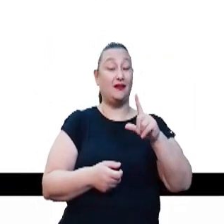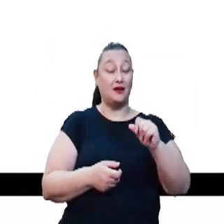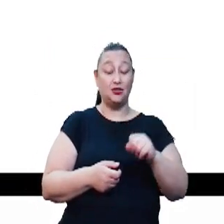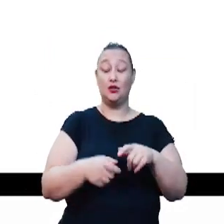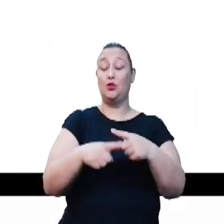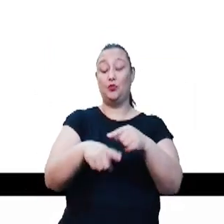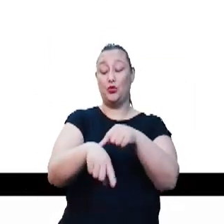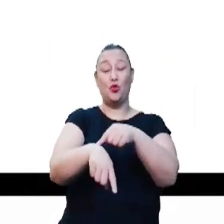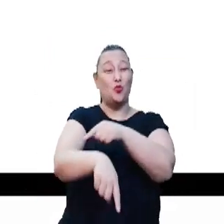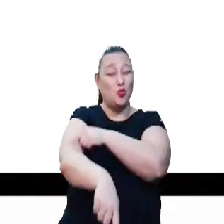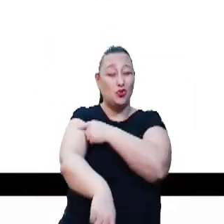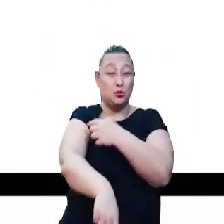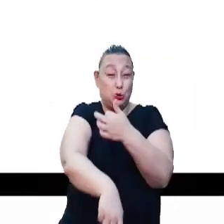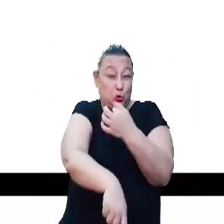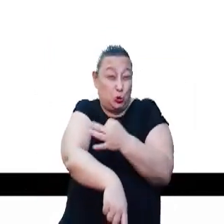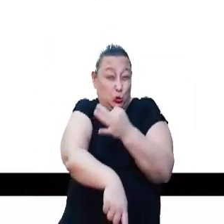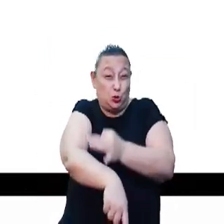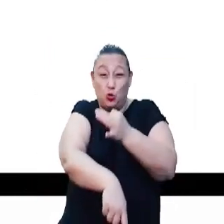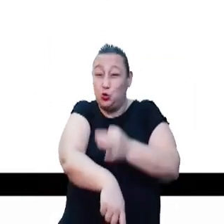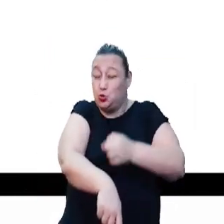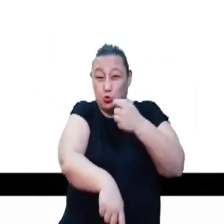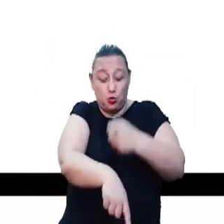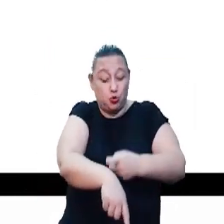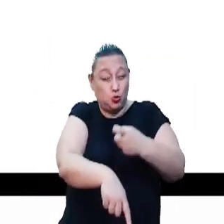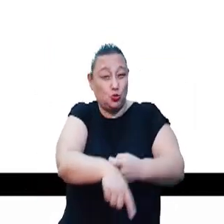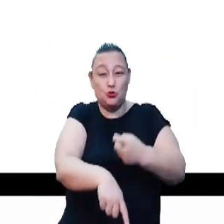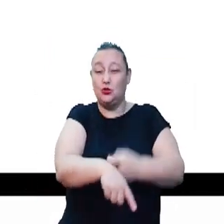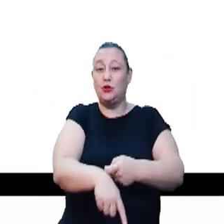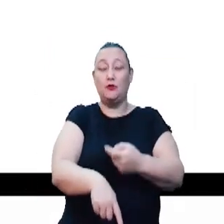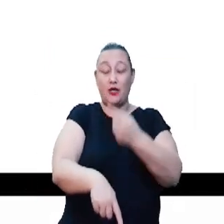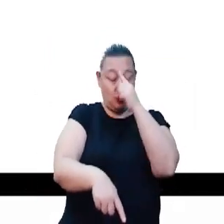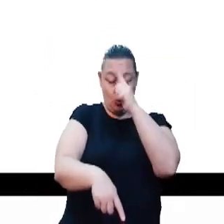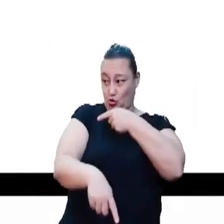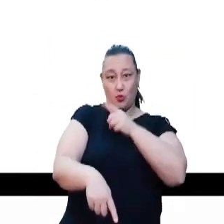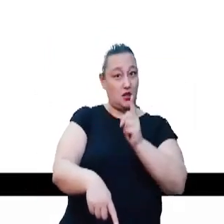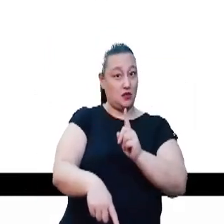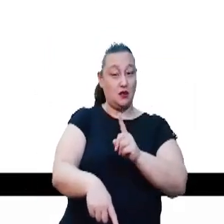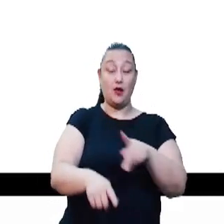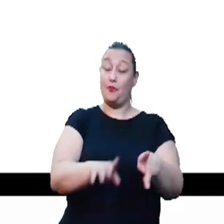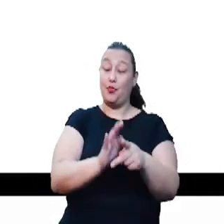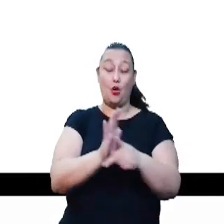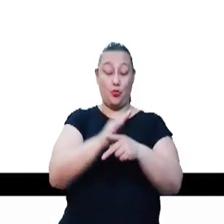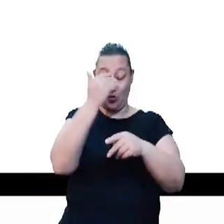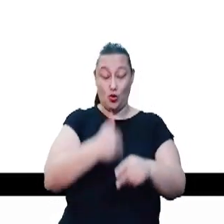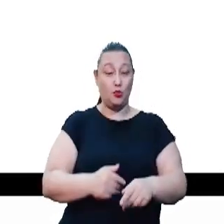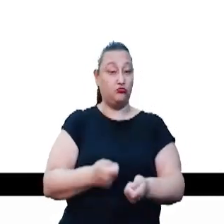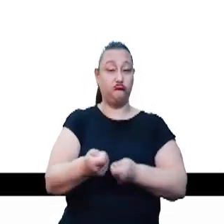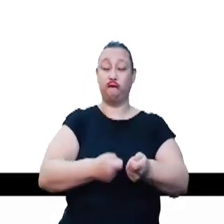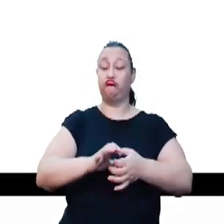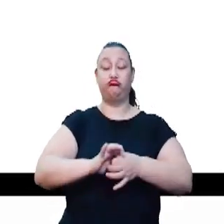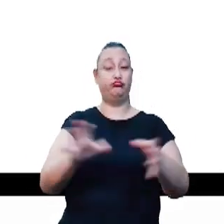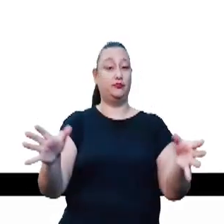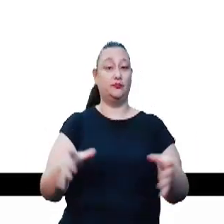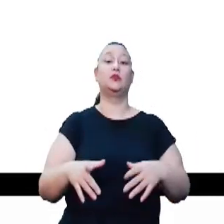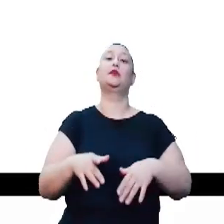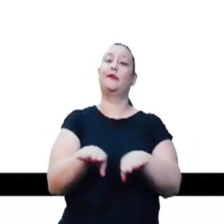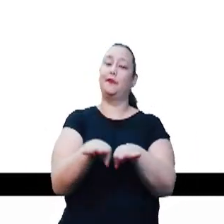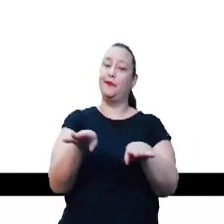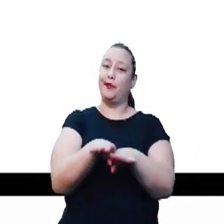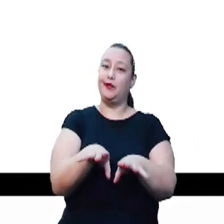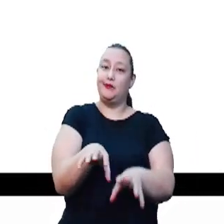rígido, endurecido, ele está contraindo, mas não pela vontade da pessoa. A distonia. A distonia também é uma